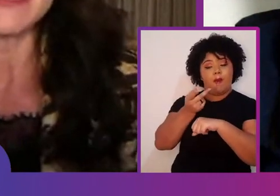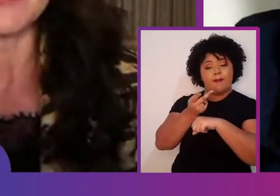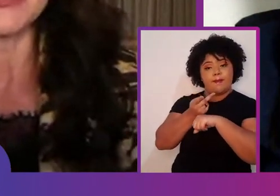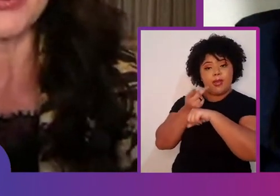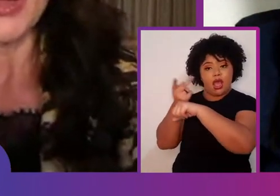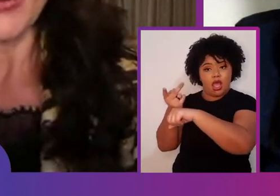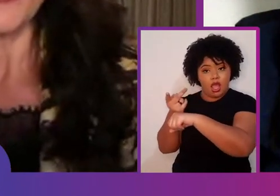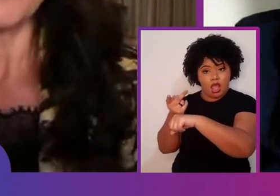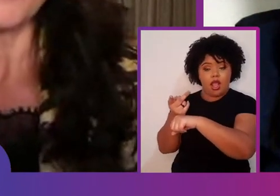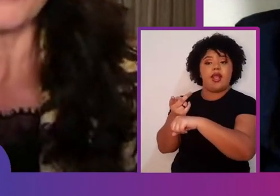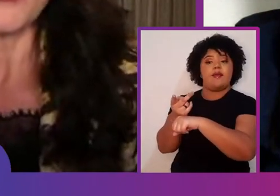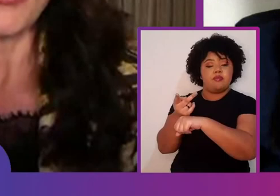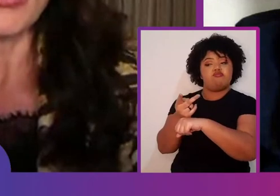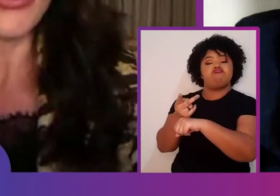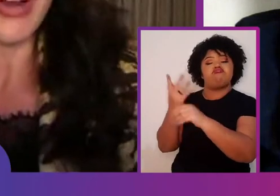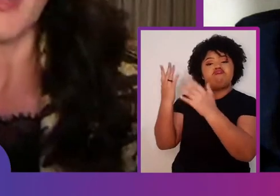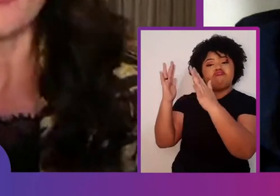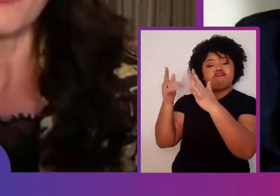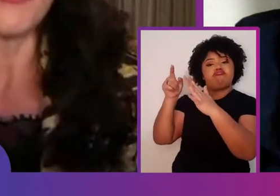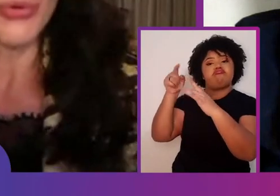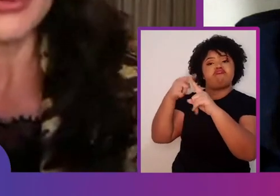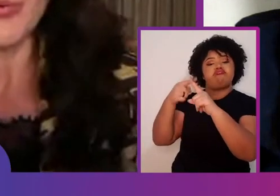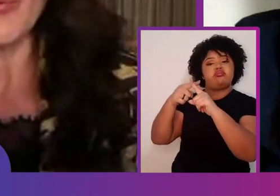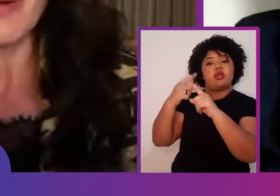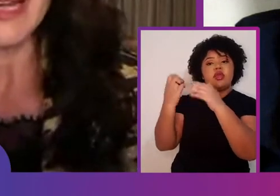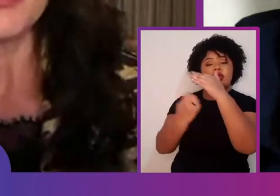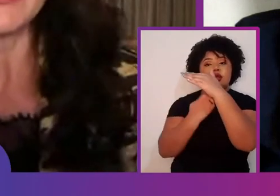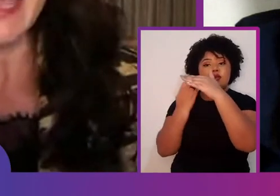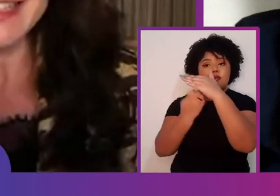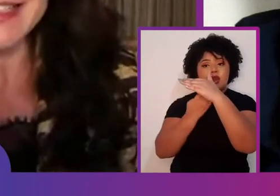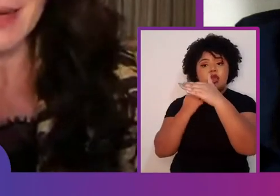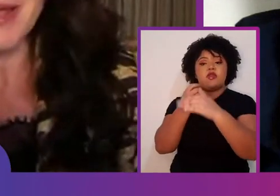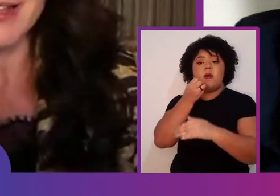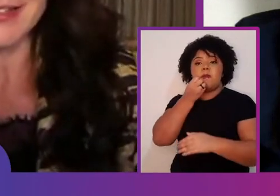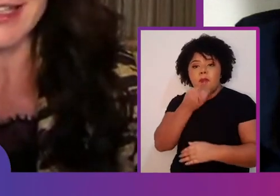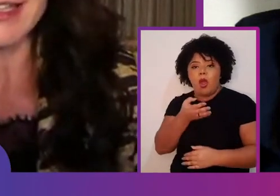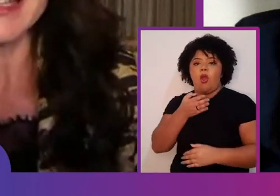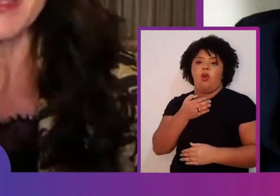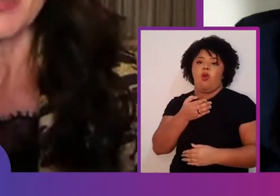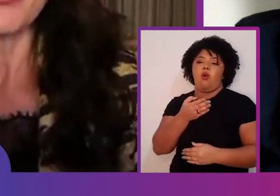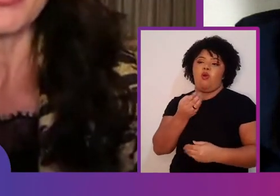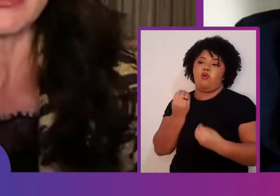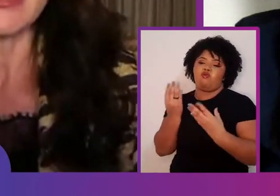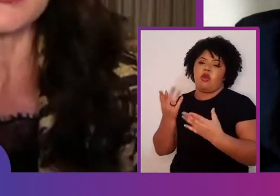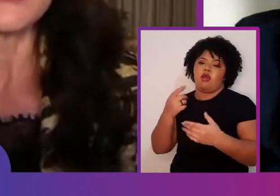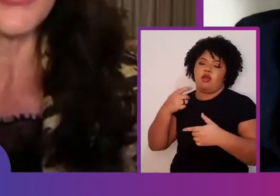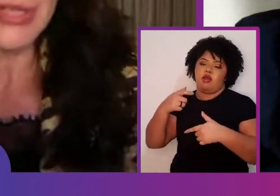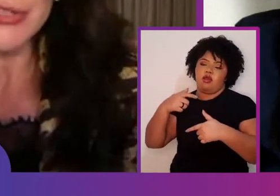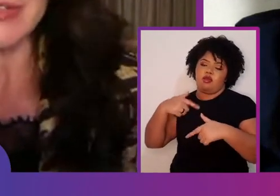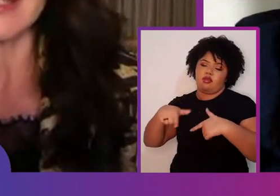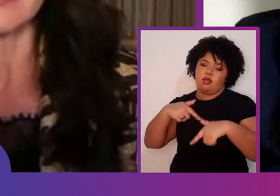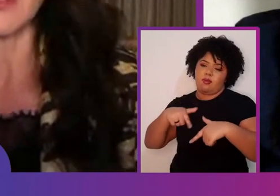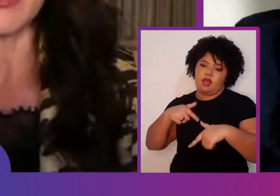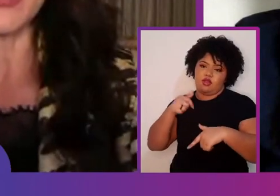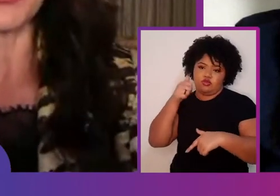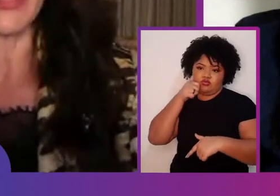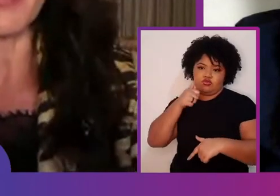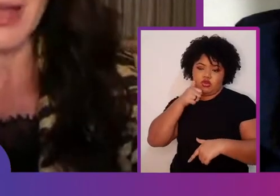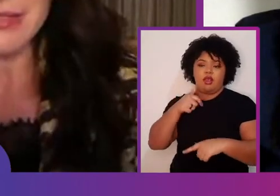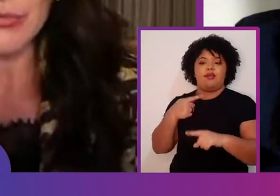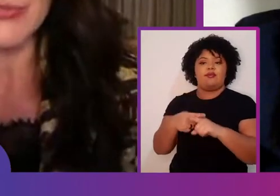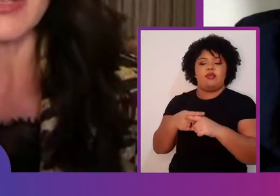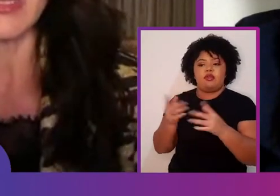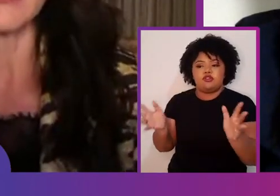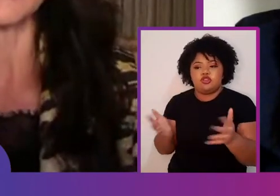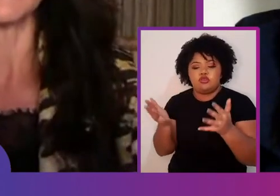um reconhecimento como um local muito bom para que mulheres trabalhem nele, porque estimula a diversidade,